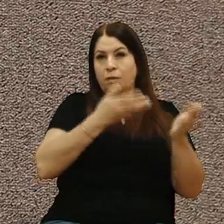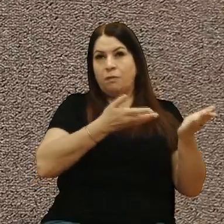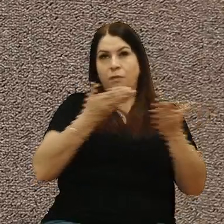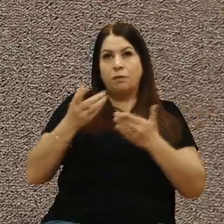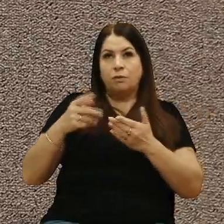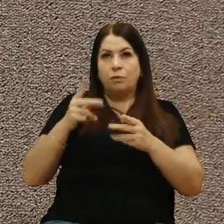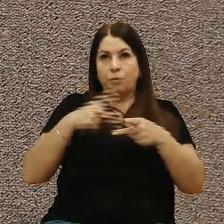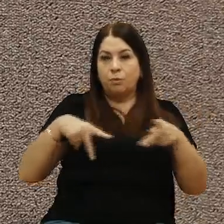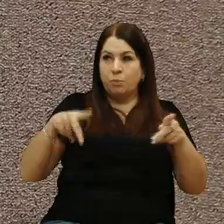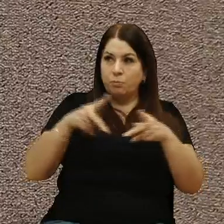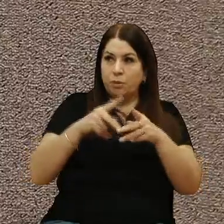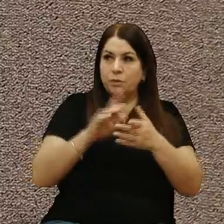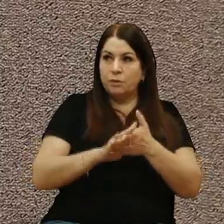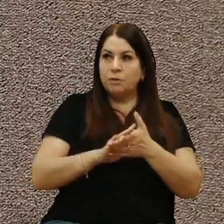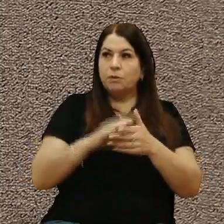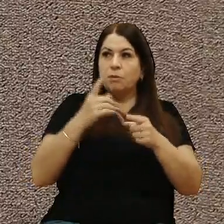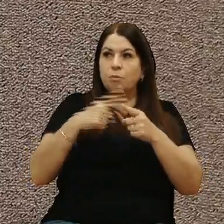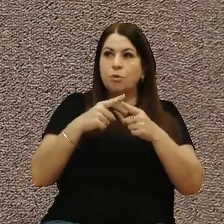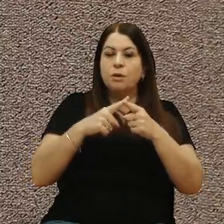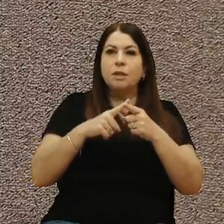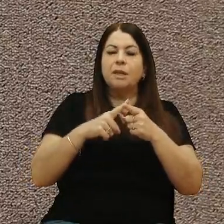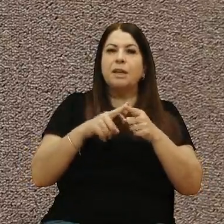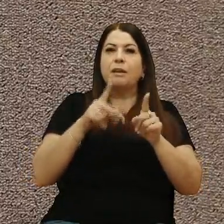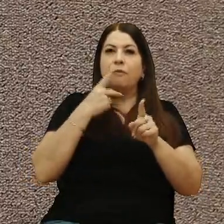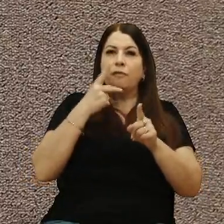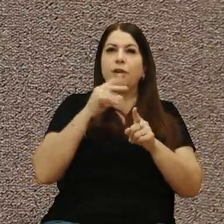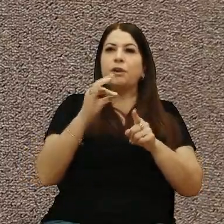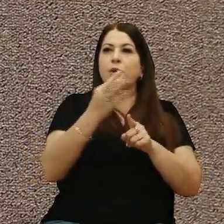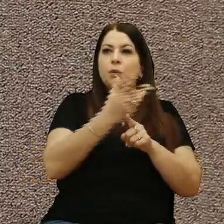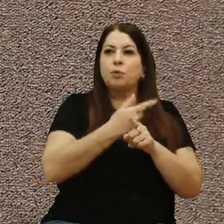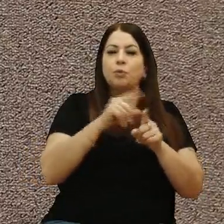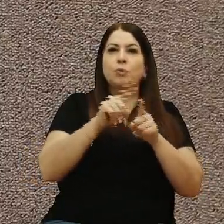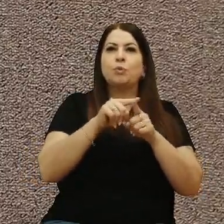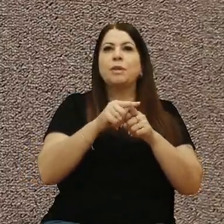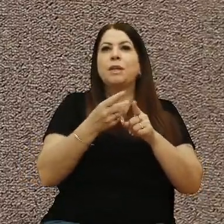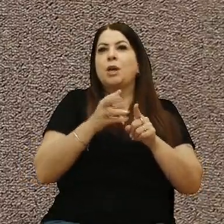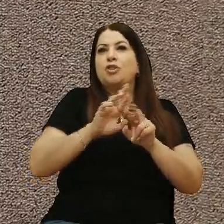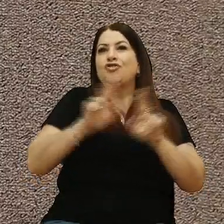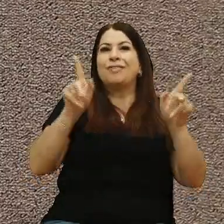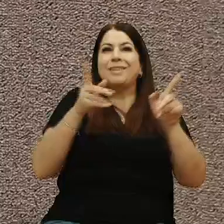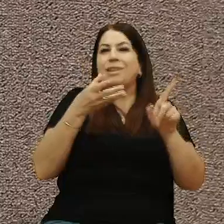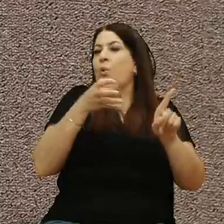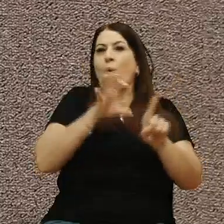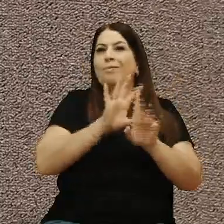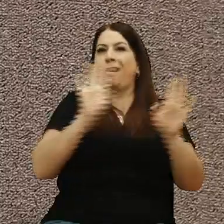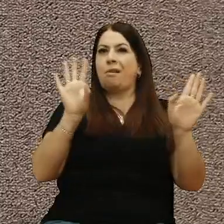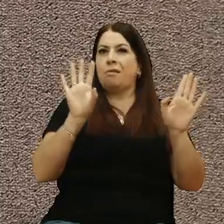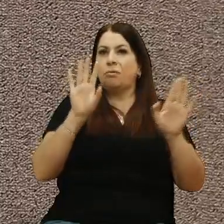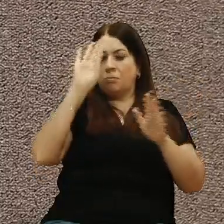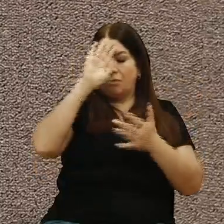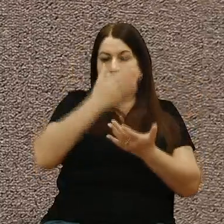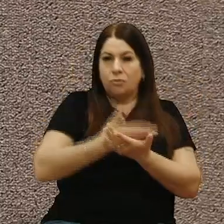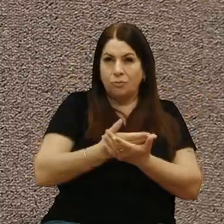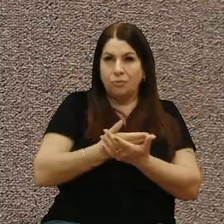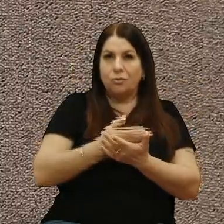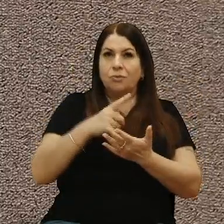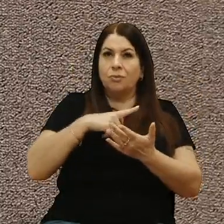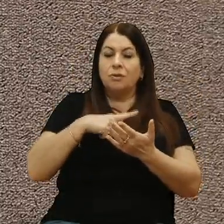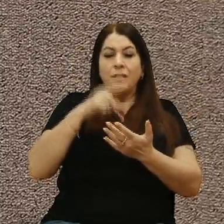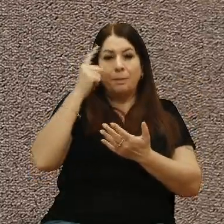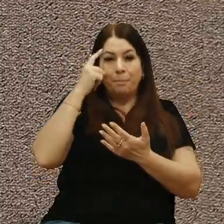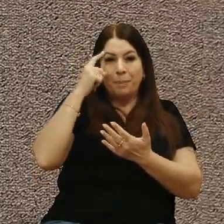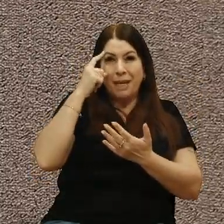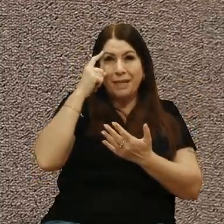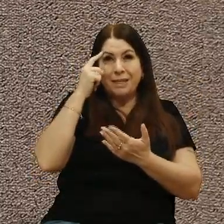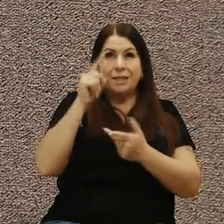nossa população, porque prega realmente tudo aquilo que é o contrário, que a gente acredita, que a gente pensa